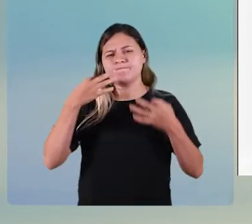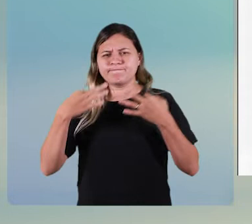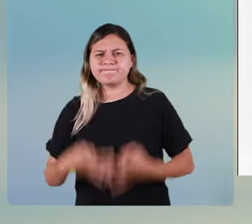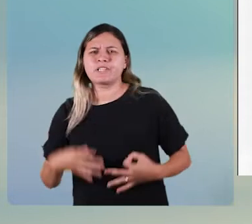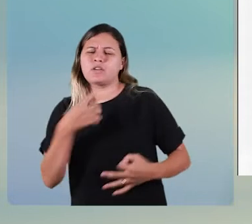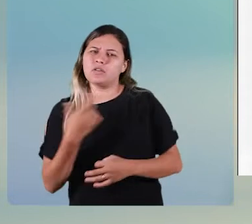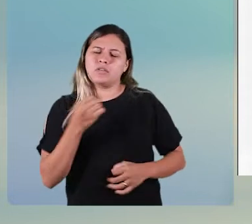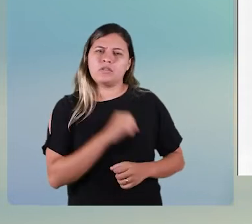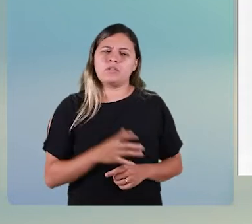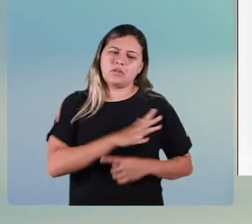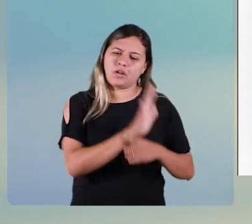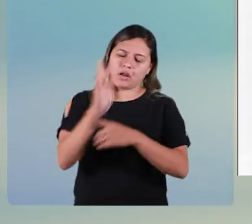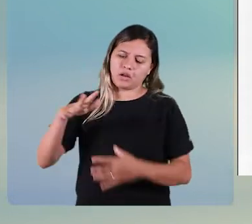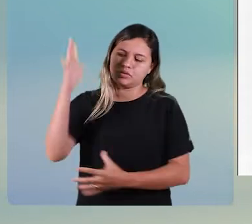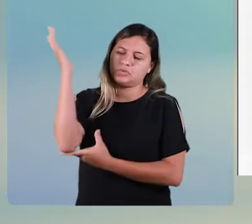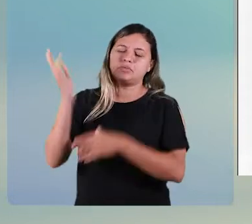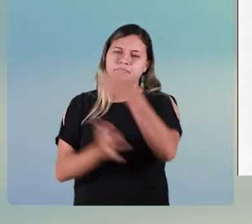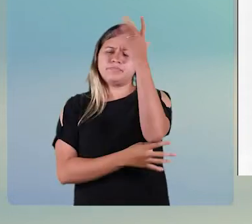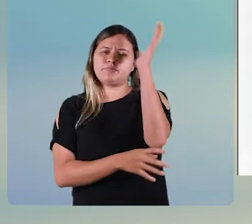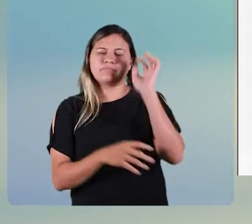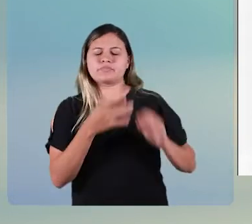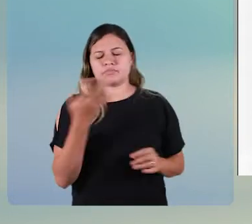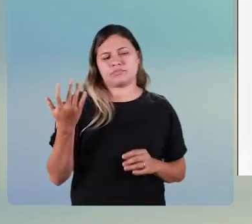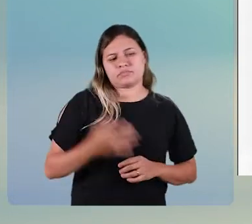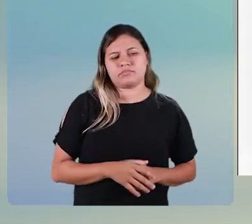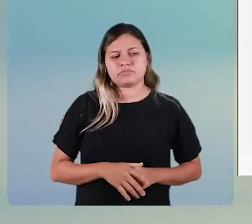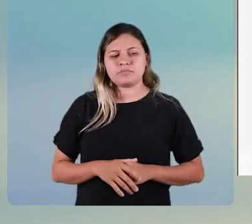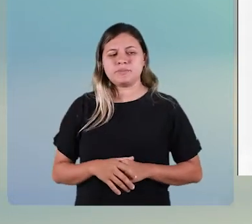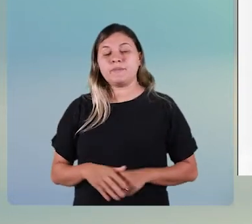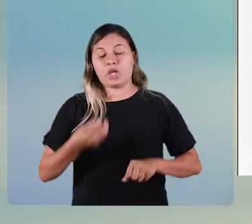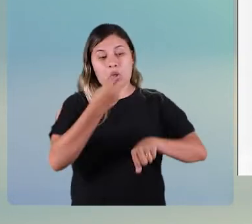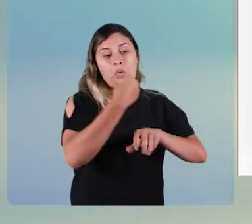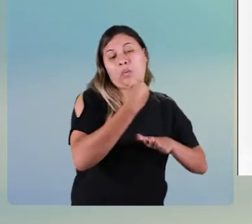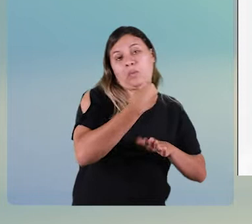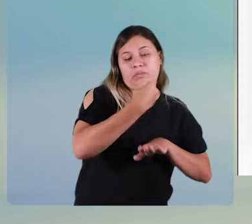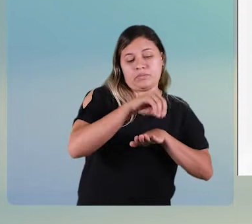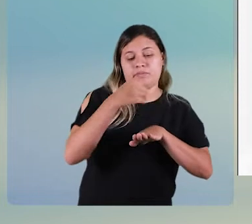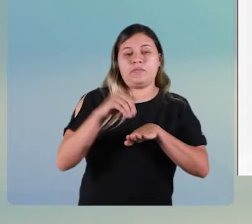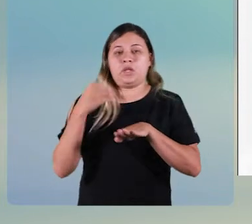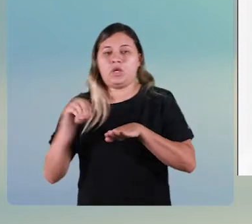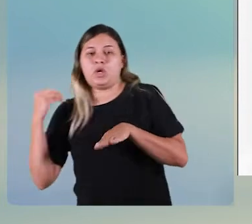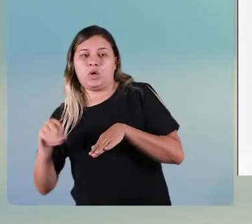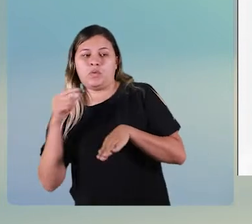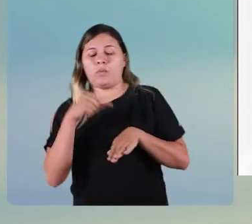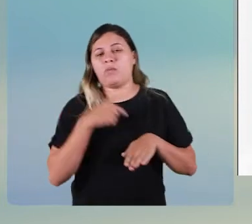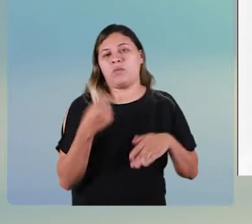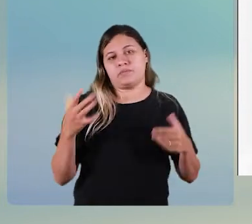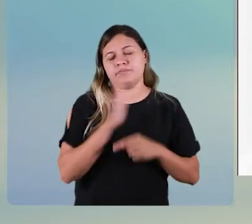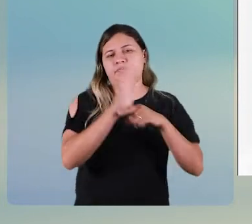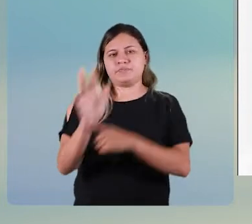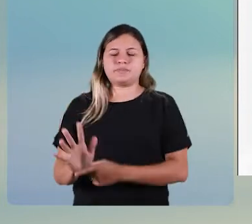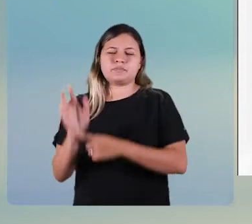viável para substituir os derivados de combustíveis fósseis, né? Os combustíveis fósseis, a sua maioria, são petróleo e os